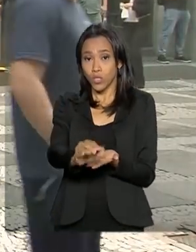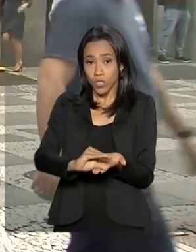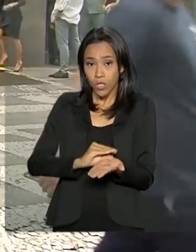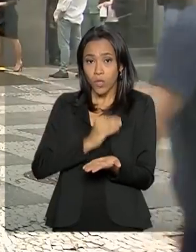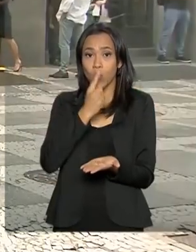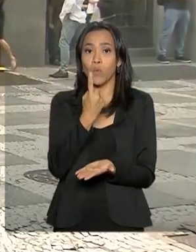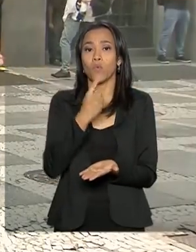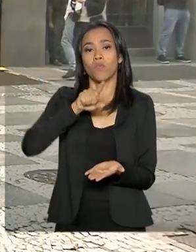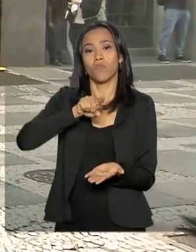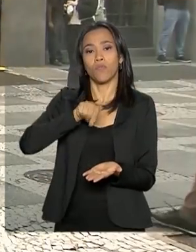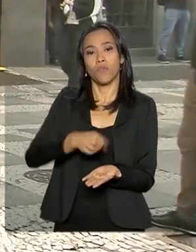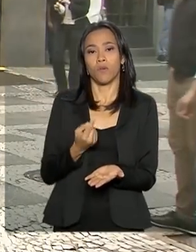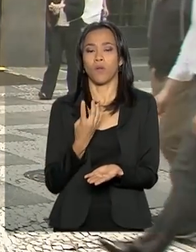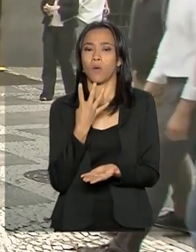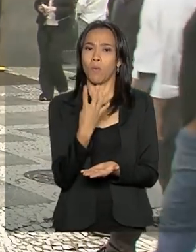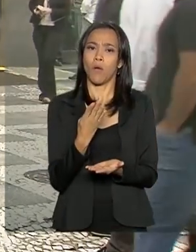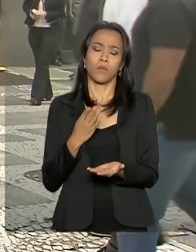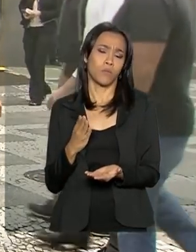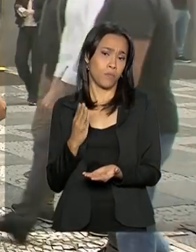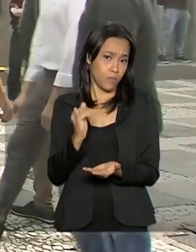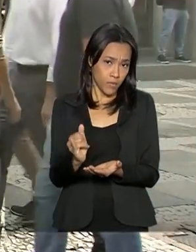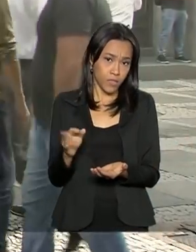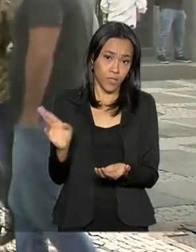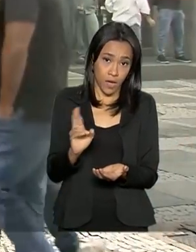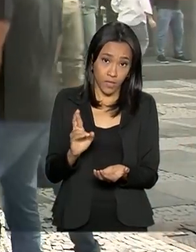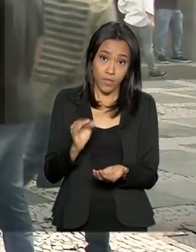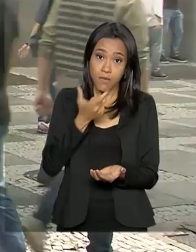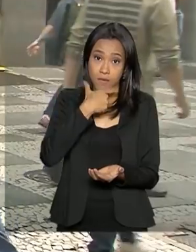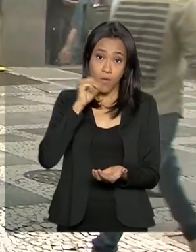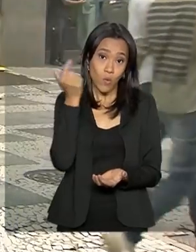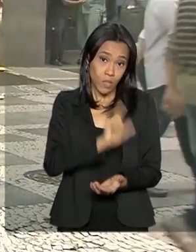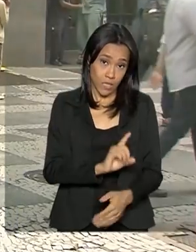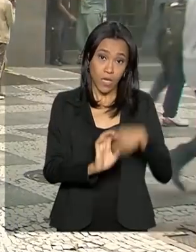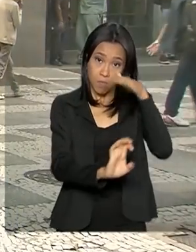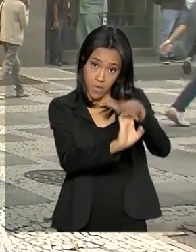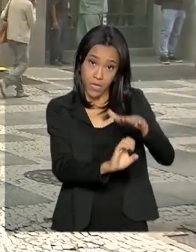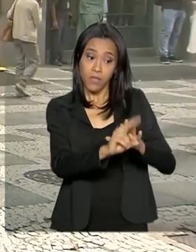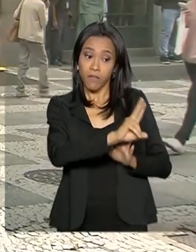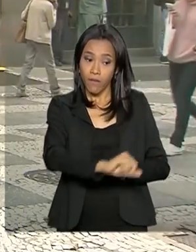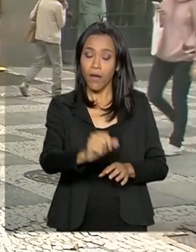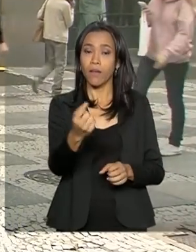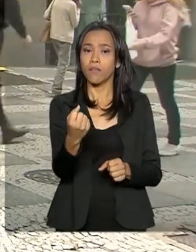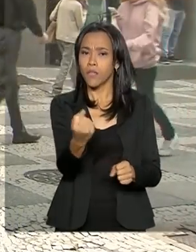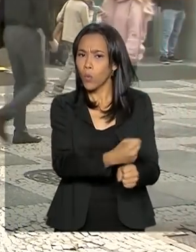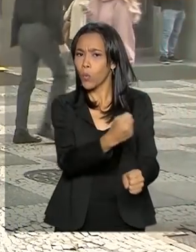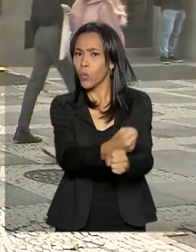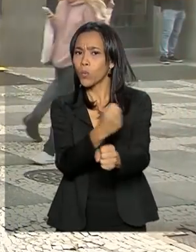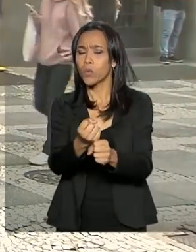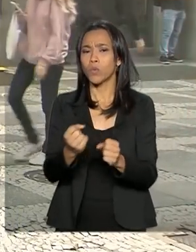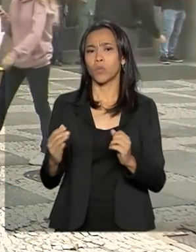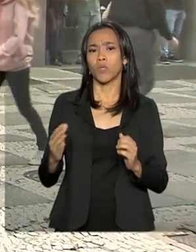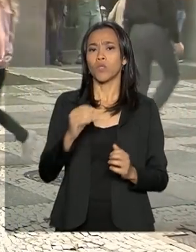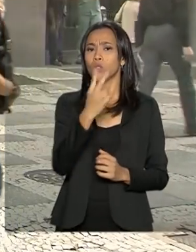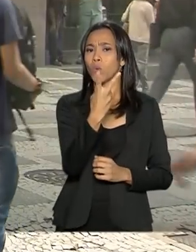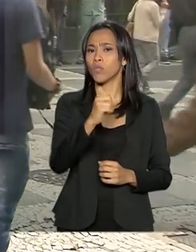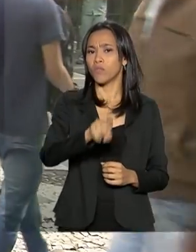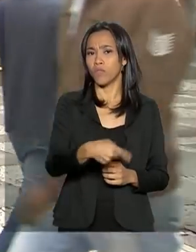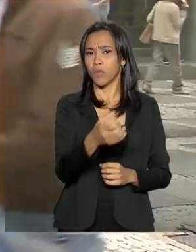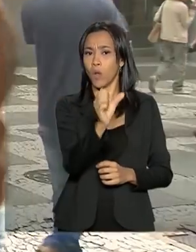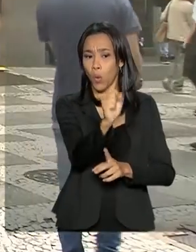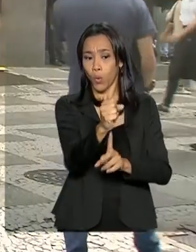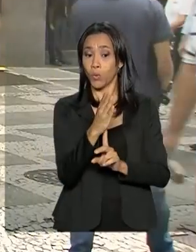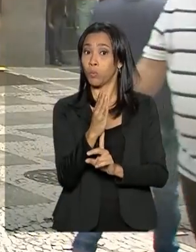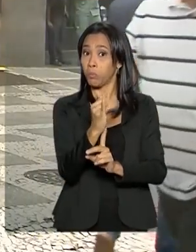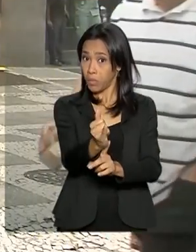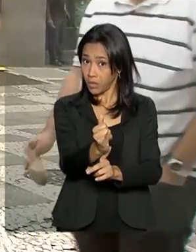bilhões de reais. E o vencedor terá de fazer investimentos da ordem de 2,8 bilhões